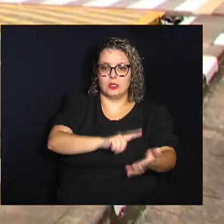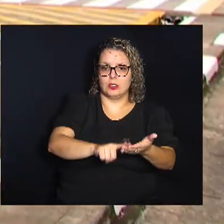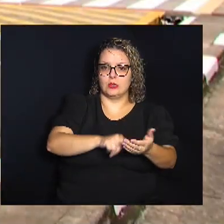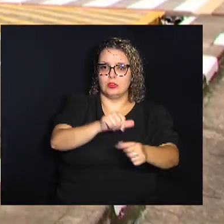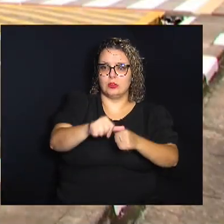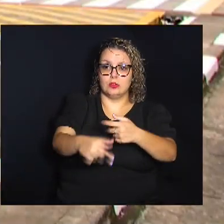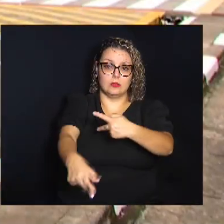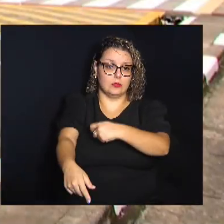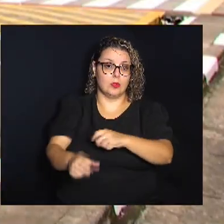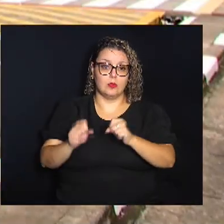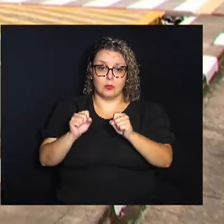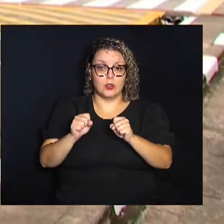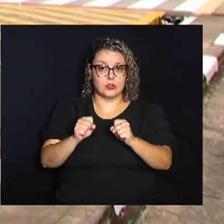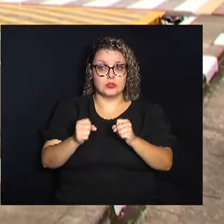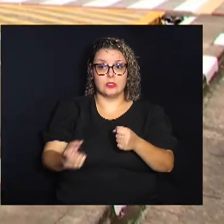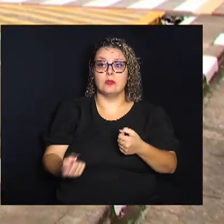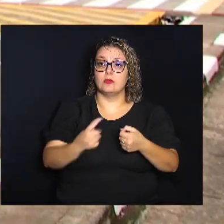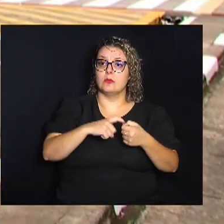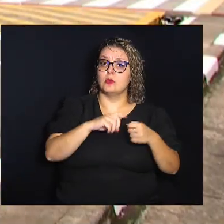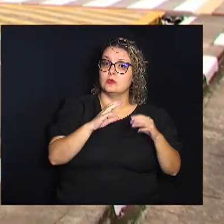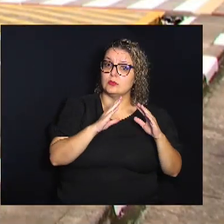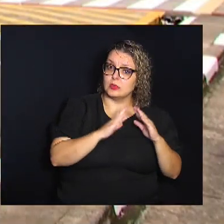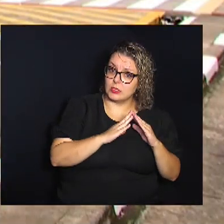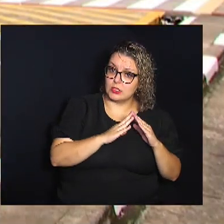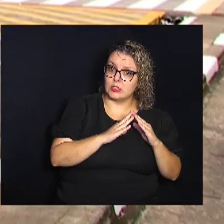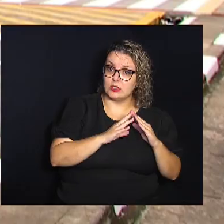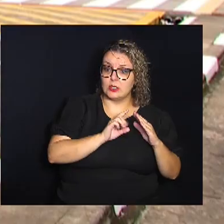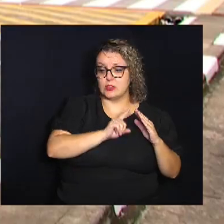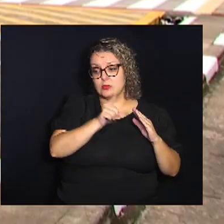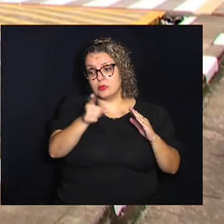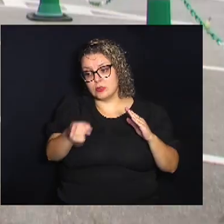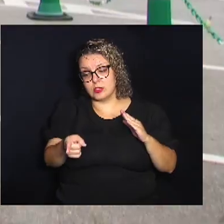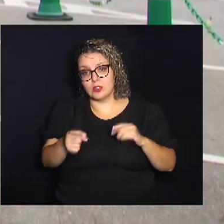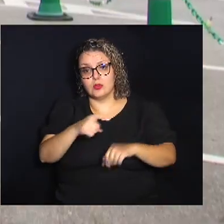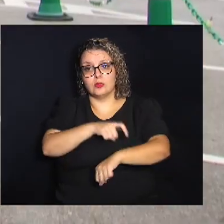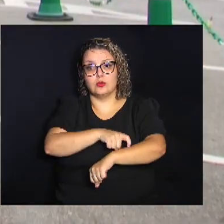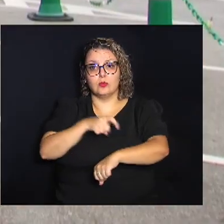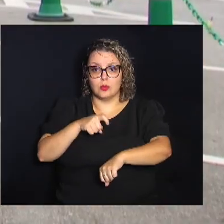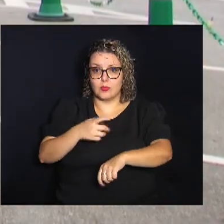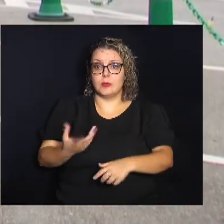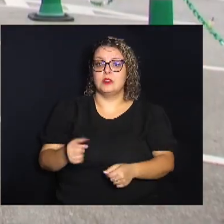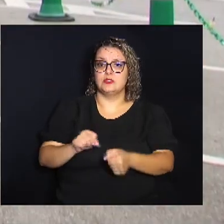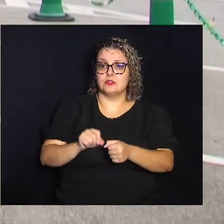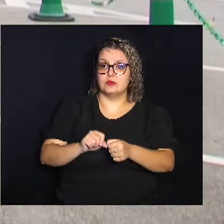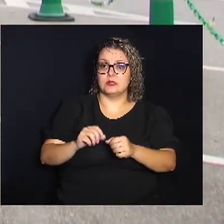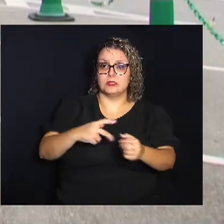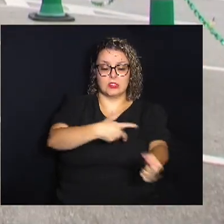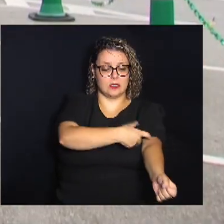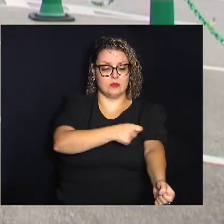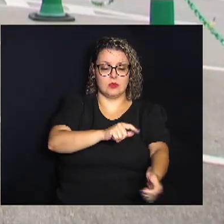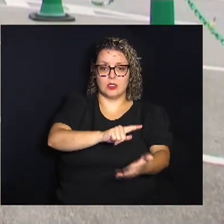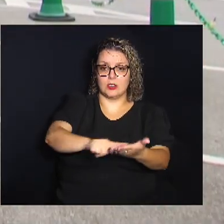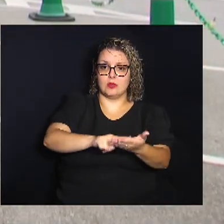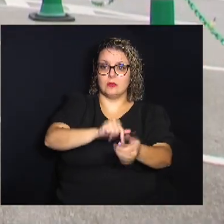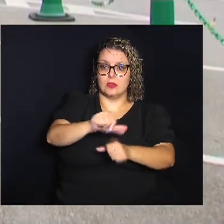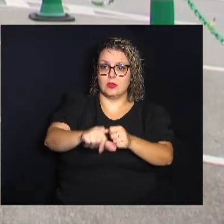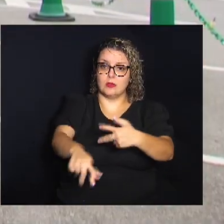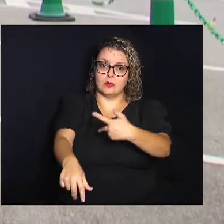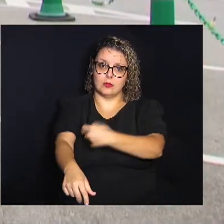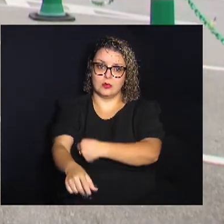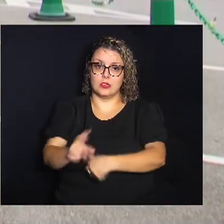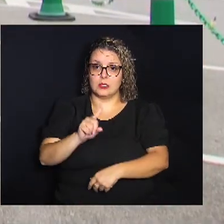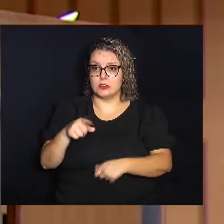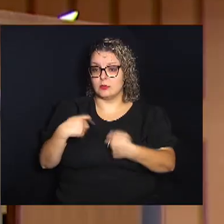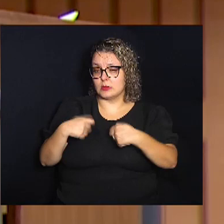que ele poderia voltar para sua casa e lá somente utilizar no momento de fazer a hemodiálise, sem ter que utilizar